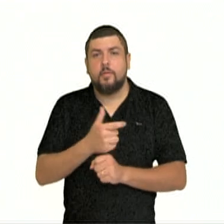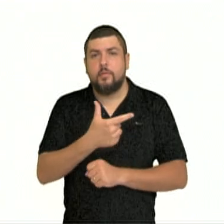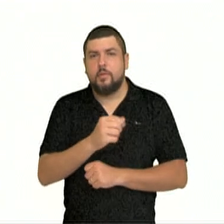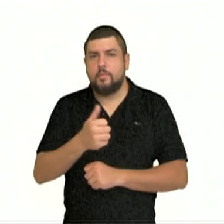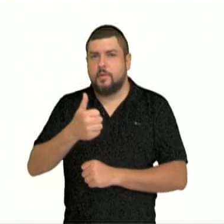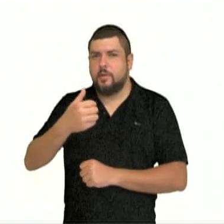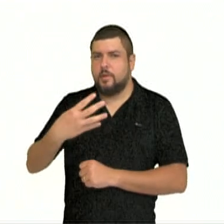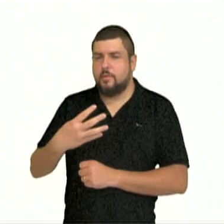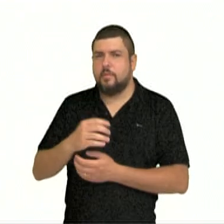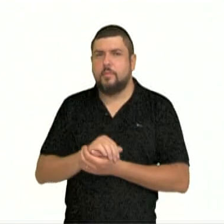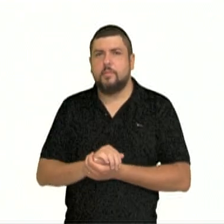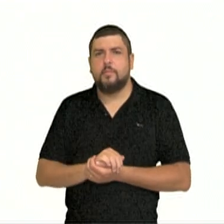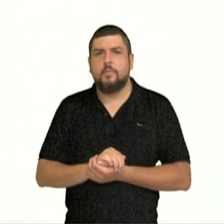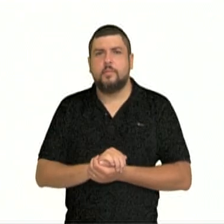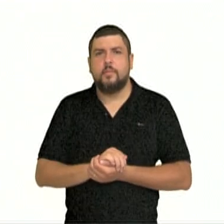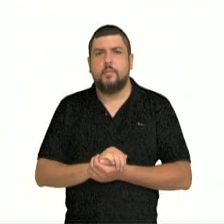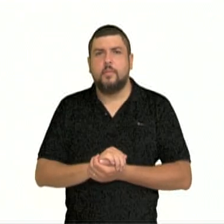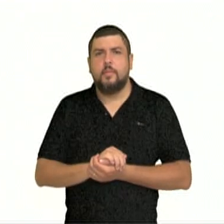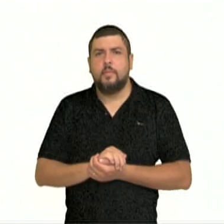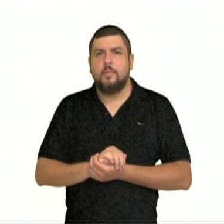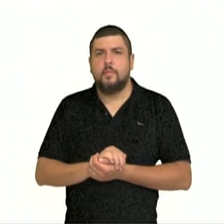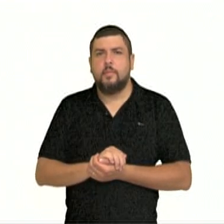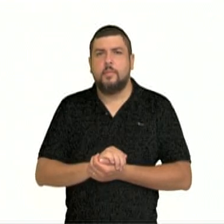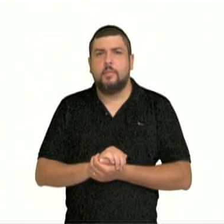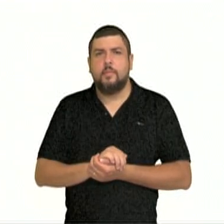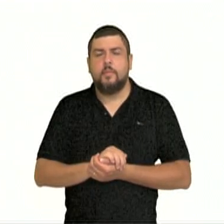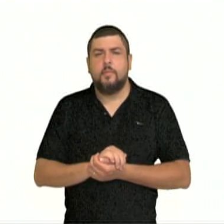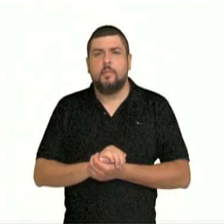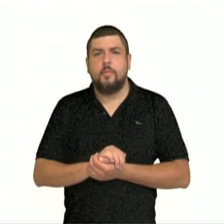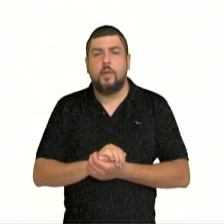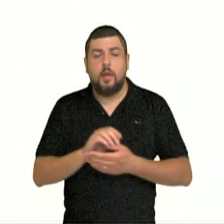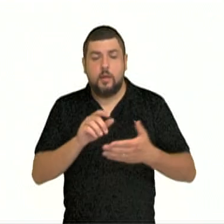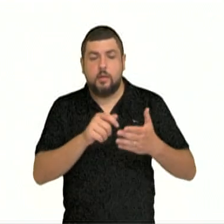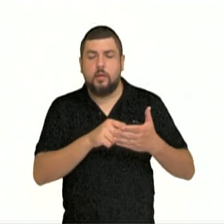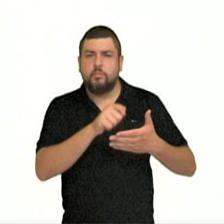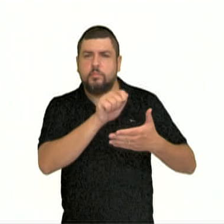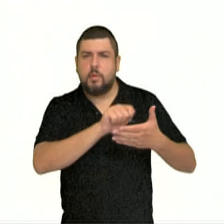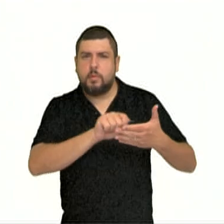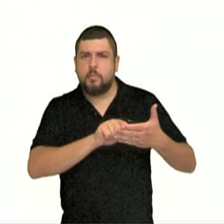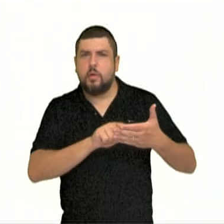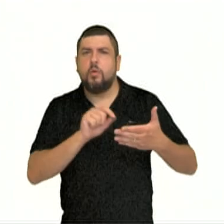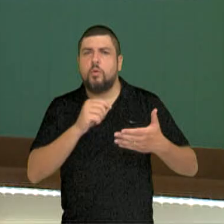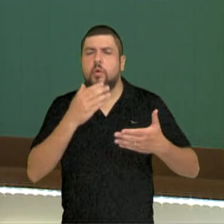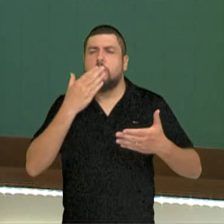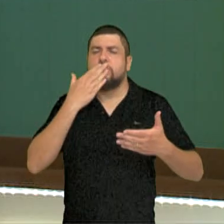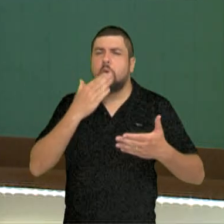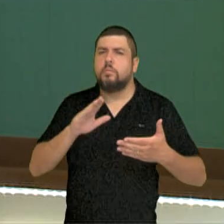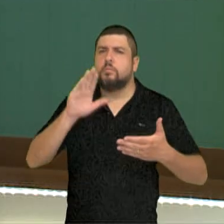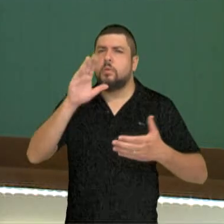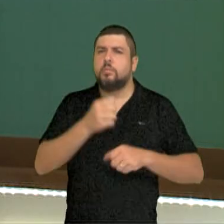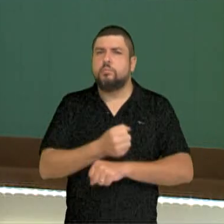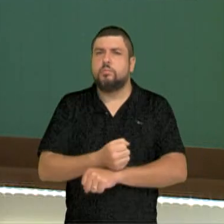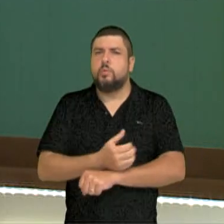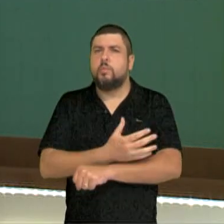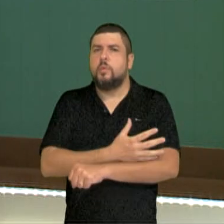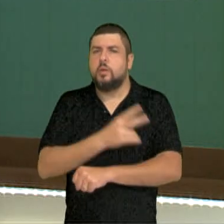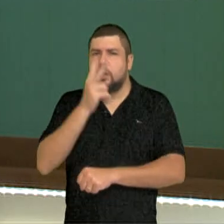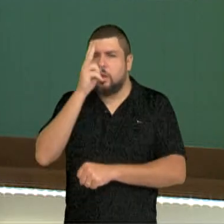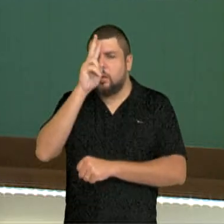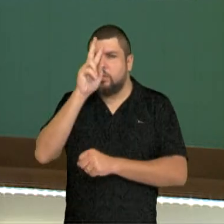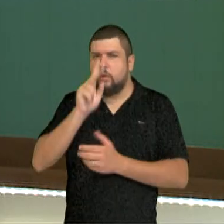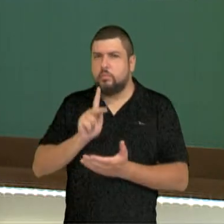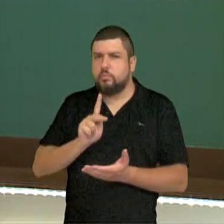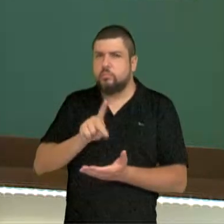vida. Promete emocionar com uma história verídica. O que é uma história verídica? Uma história que aconteceu de